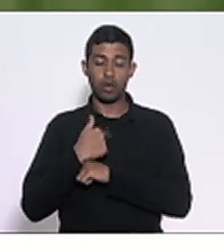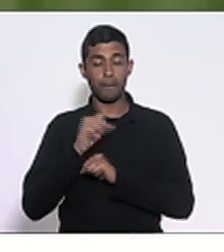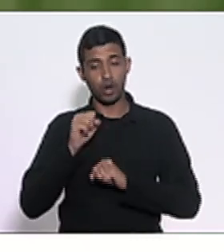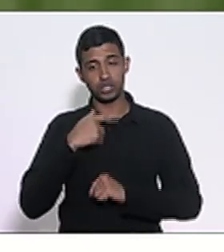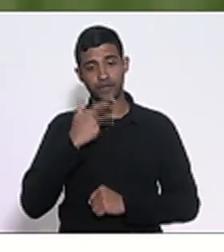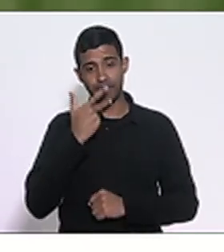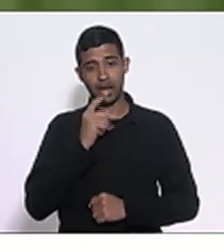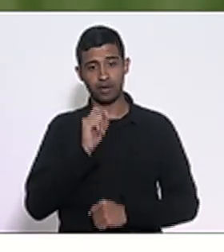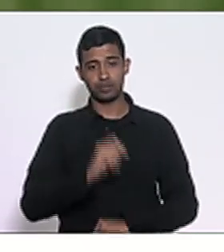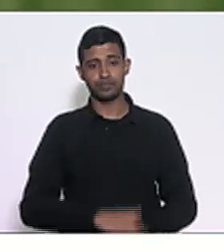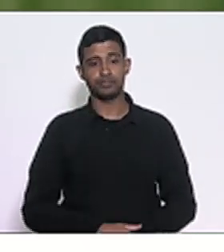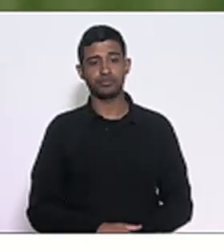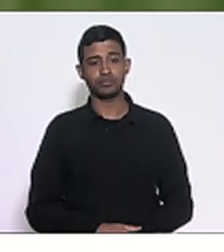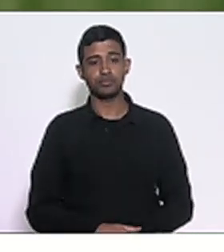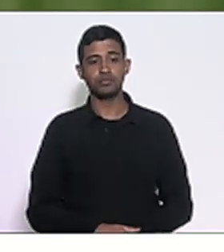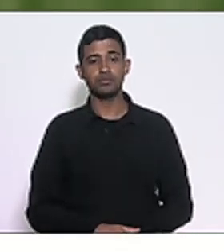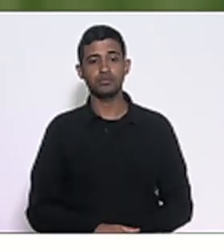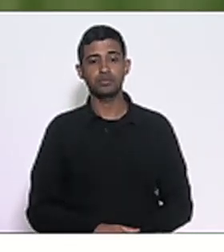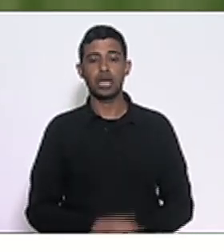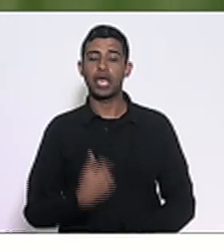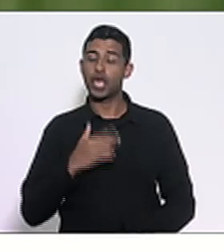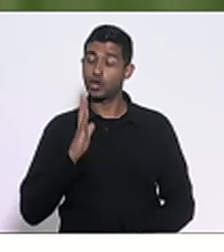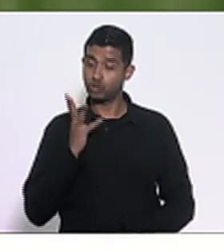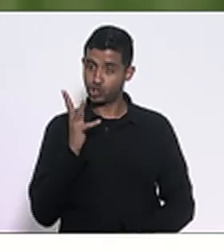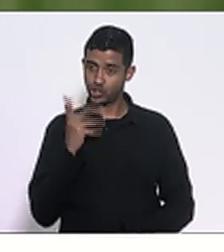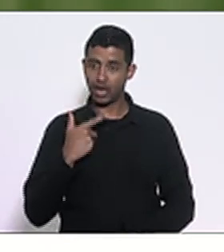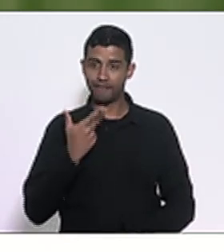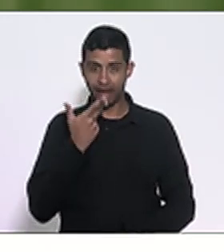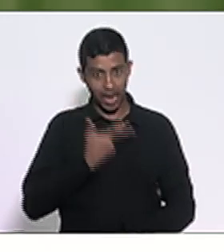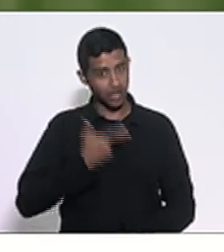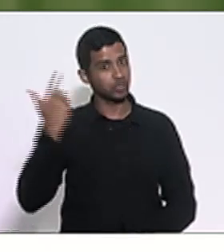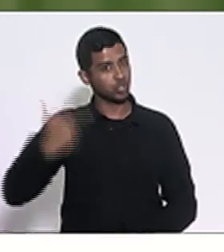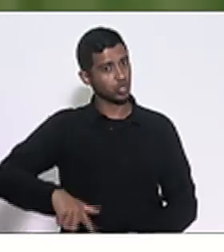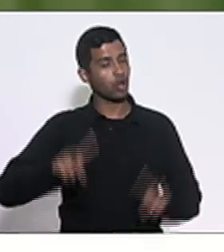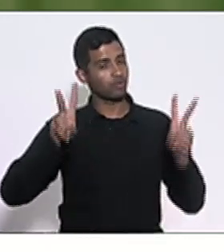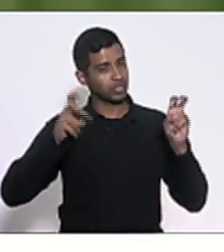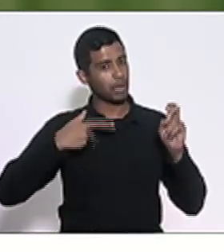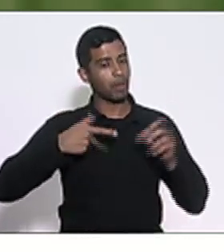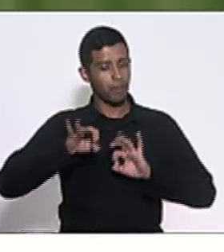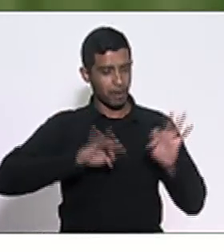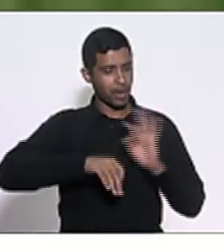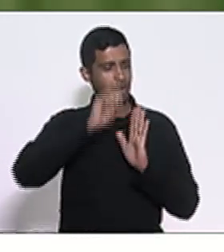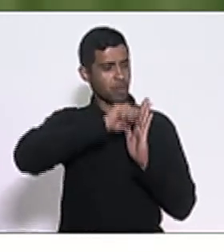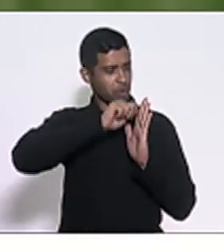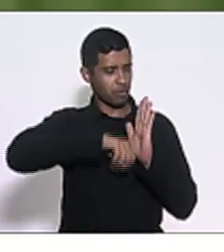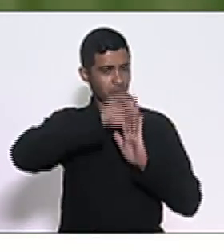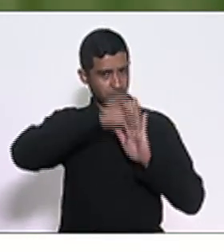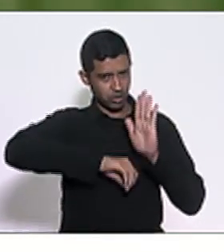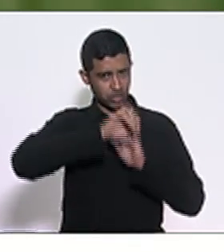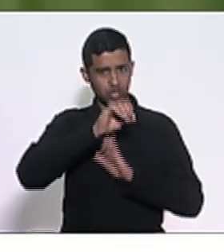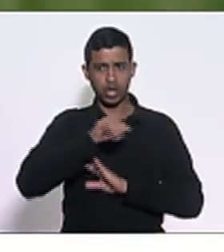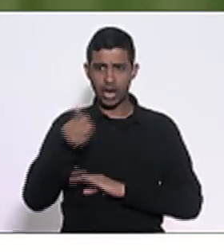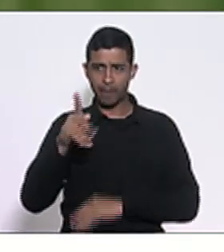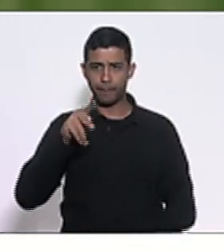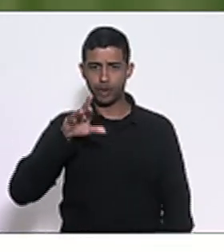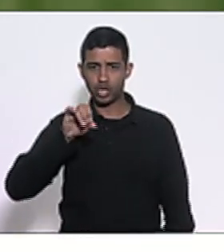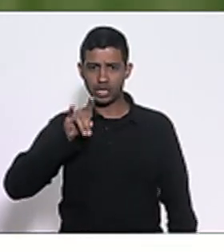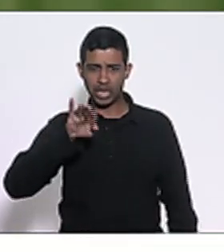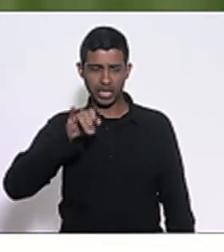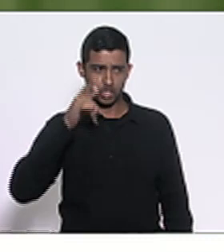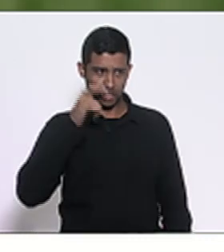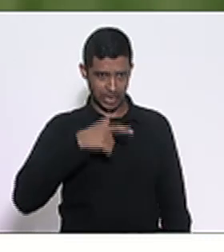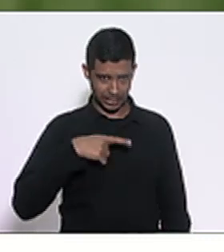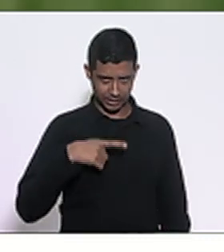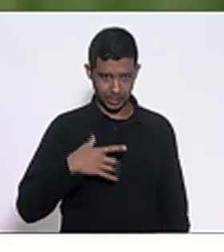já aqueci esse assunto de novo, entendeu? Eu fiz um ofício em cima... Ou seja, o Proderj tem todo interesse nisso. Sim, com certeza. É